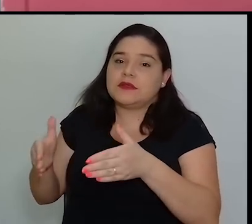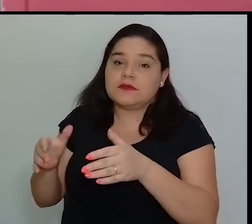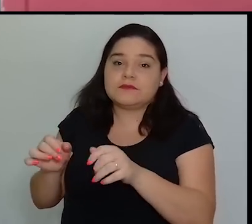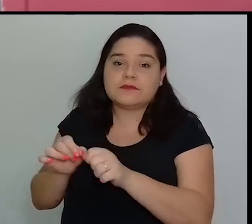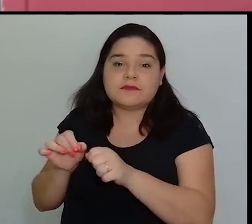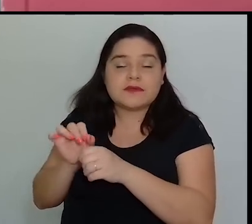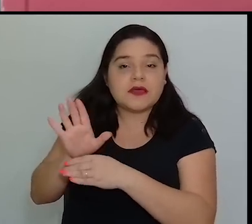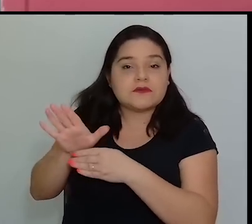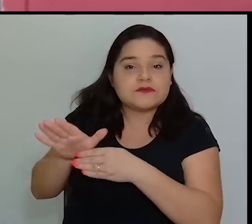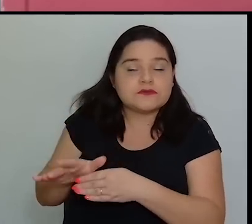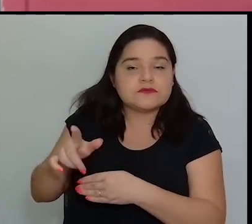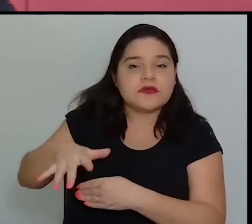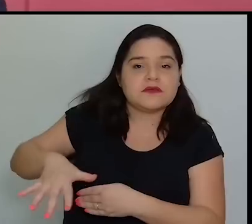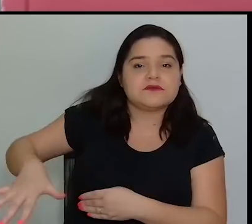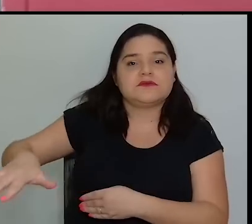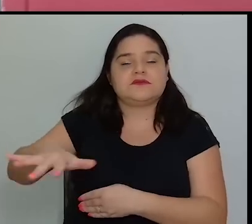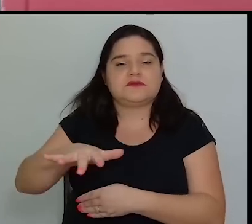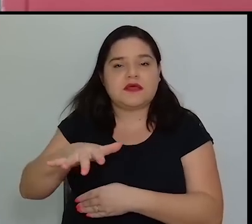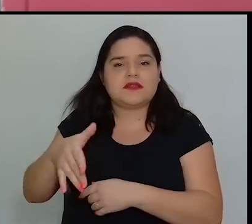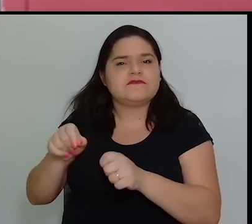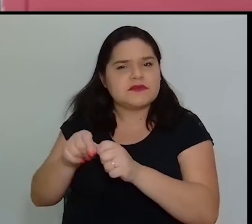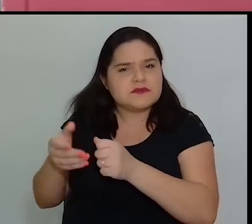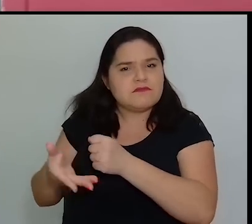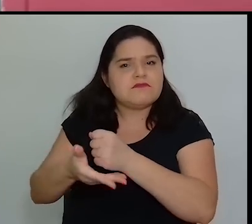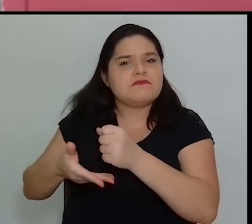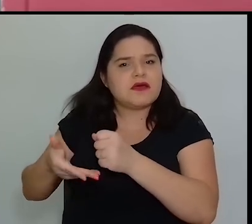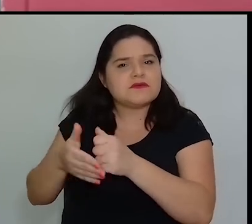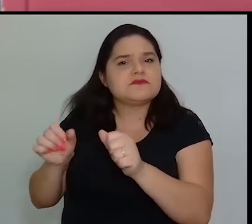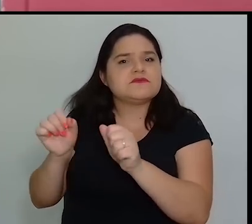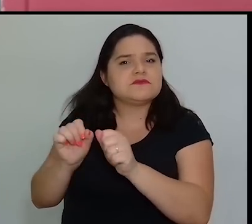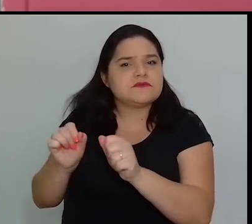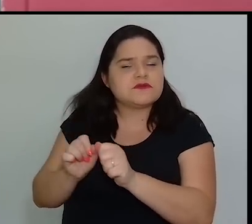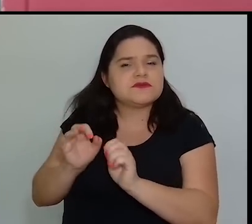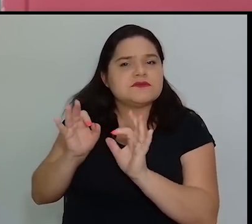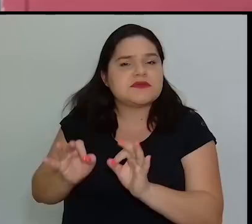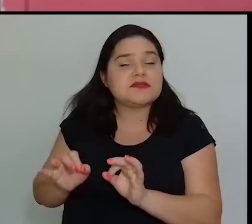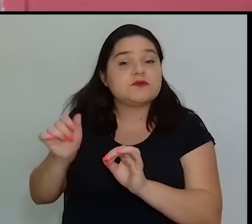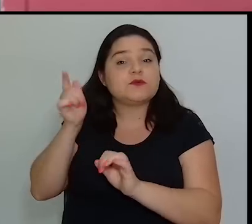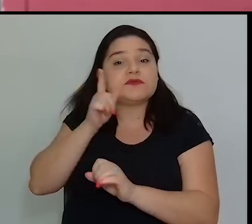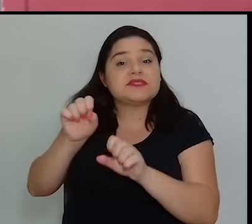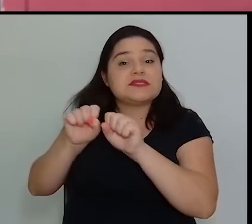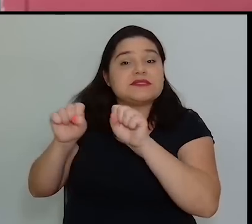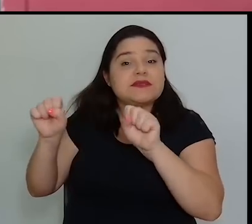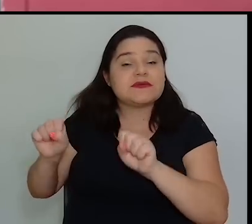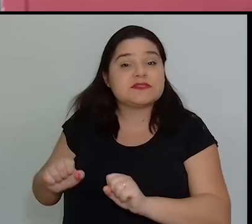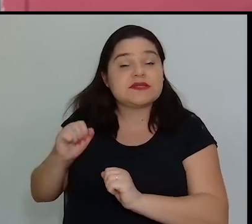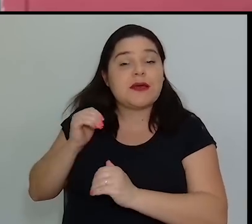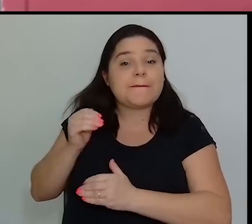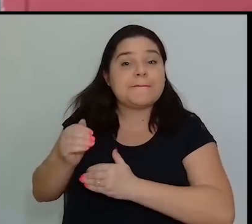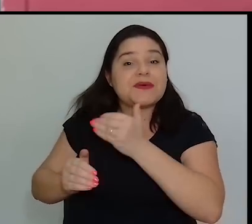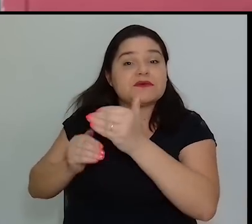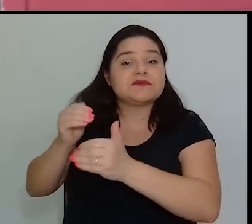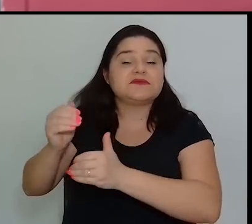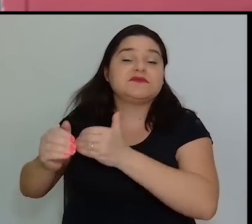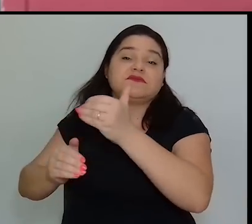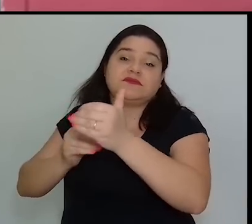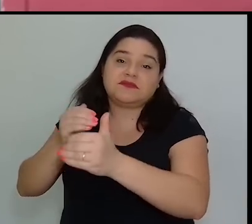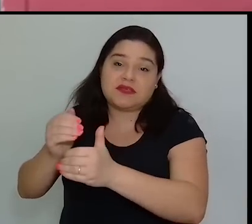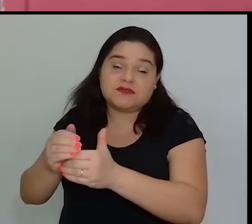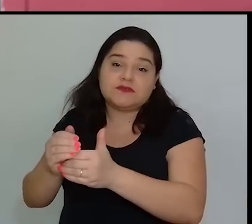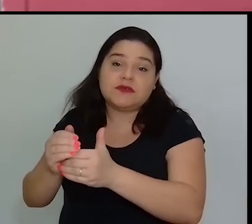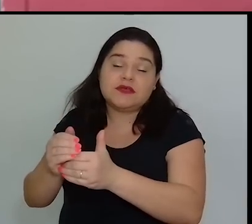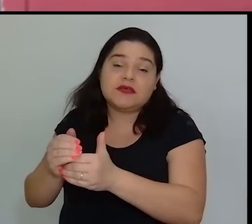é consolidar essas ações e sistematizar um processo que que